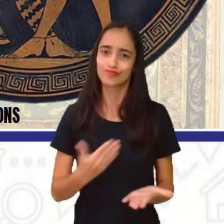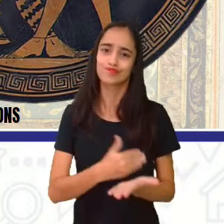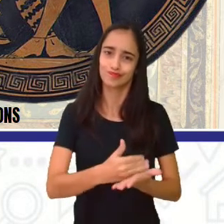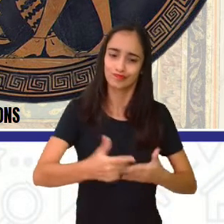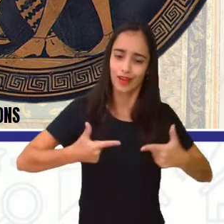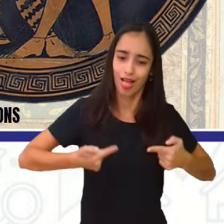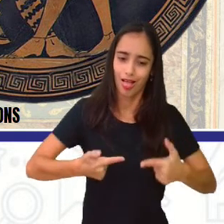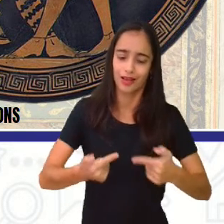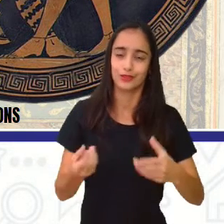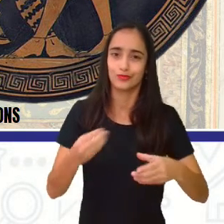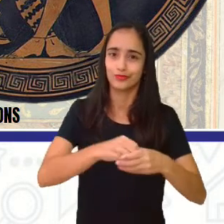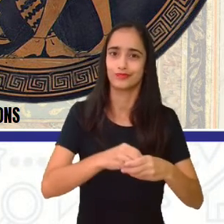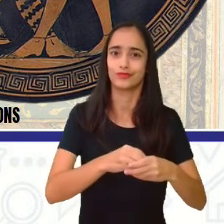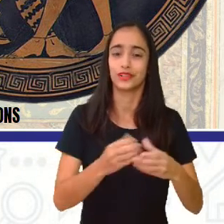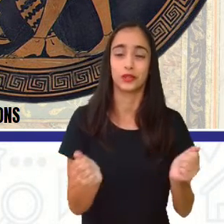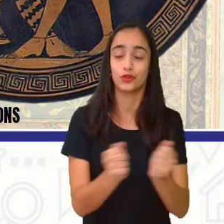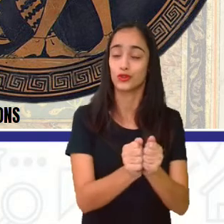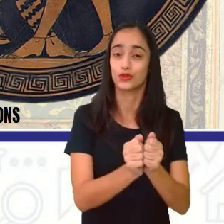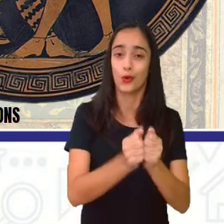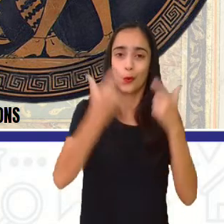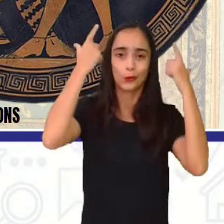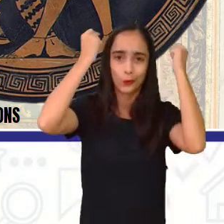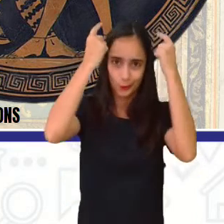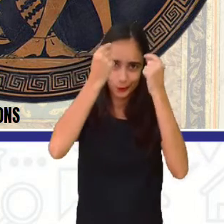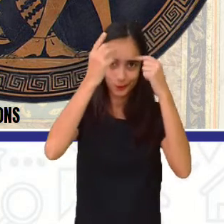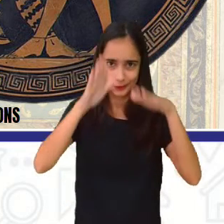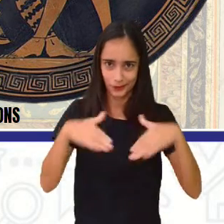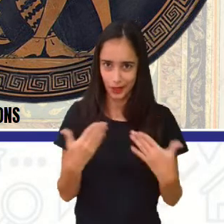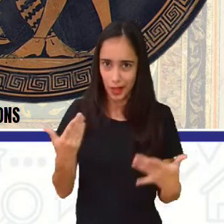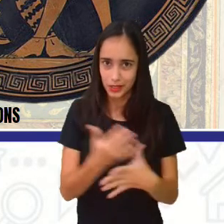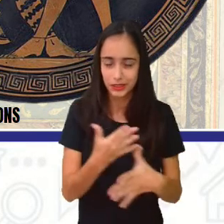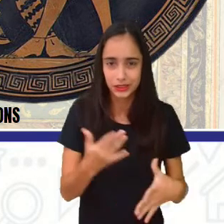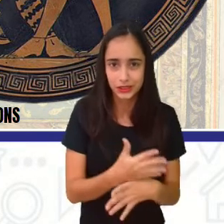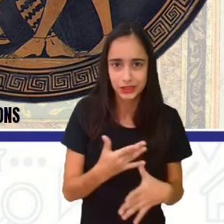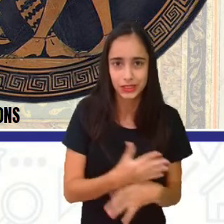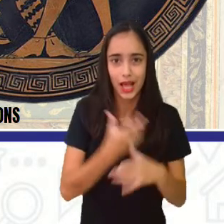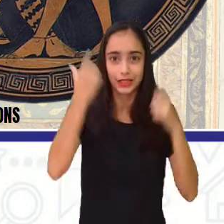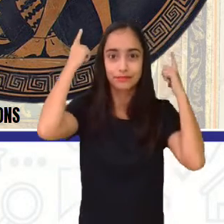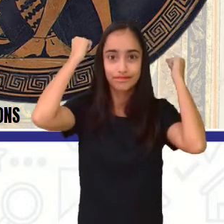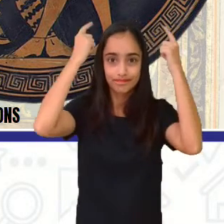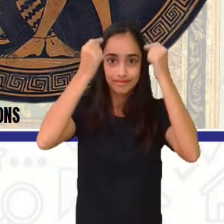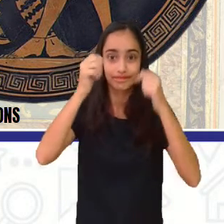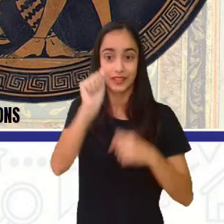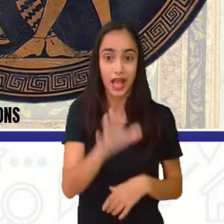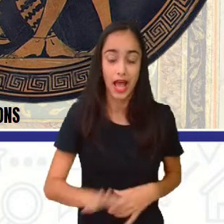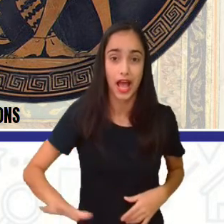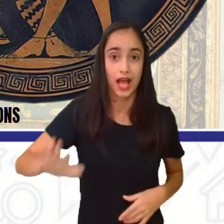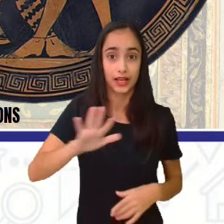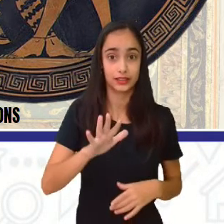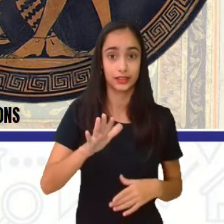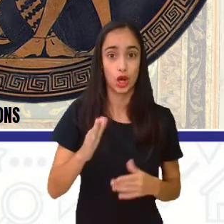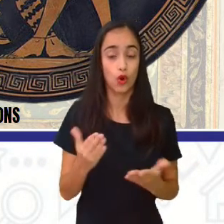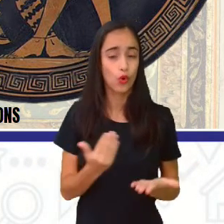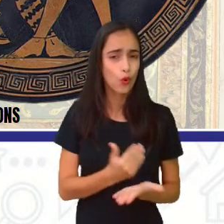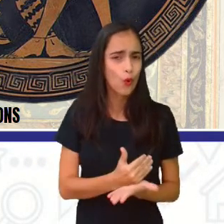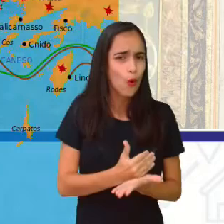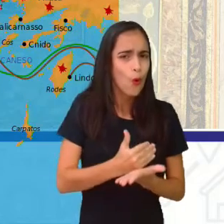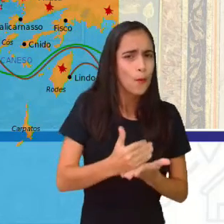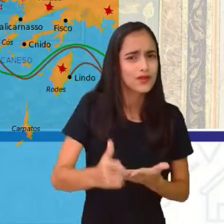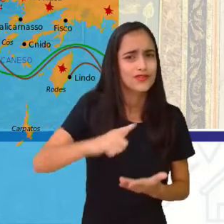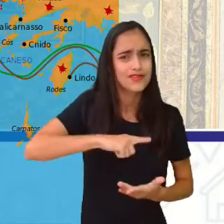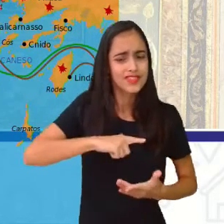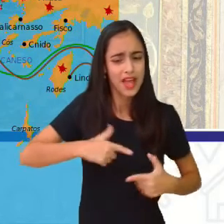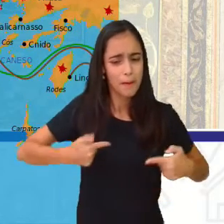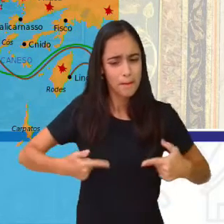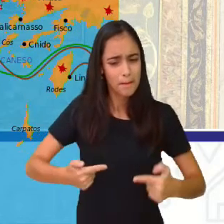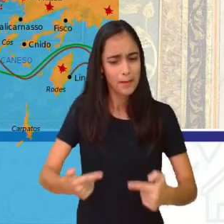Então aí as cidades gregas da Ásia, elas entraram em conflito contra os persas e a gente